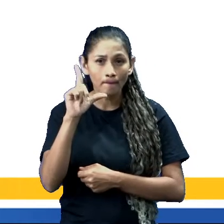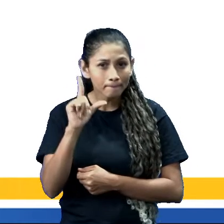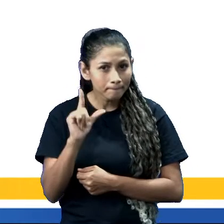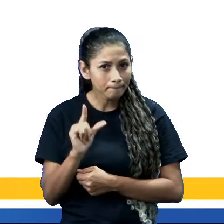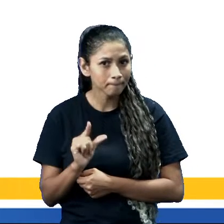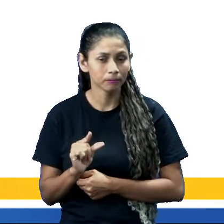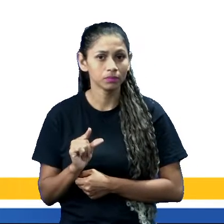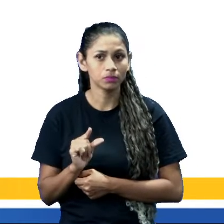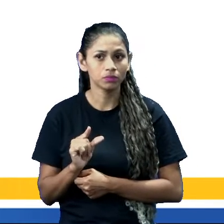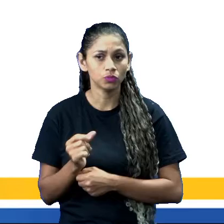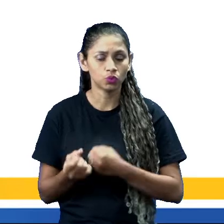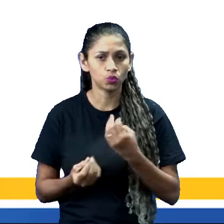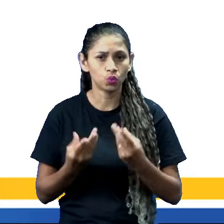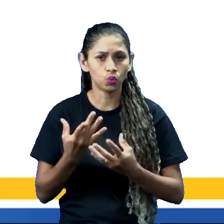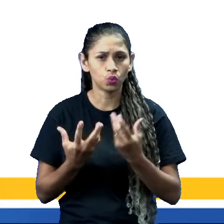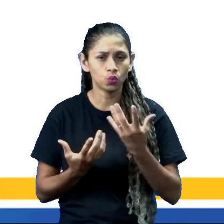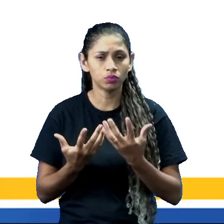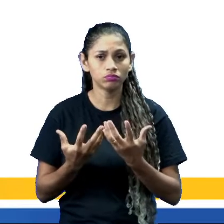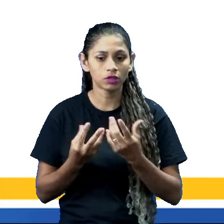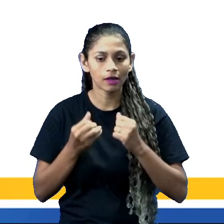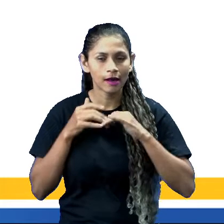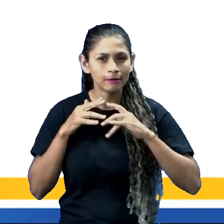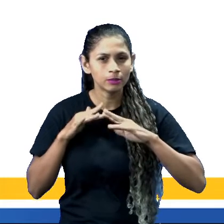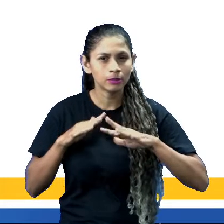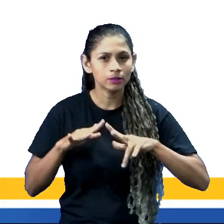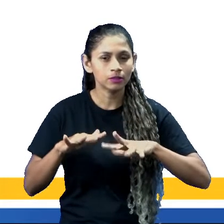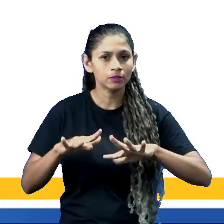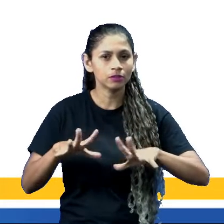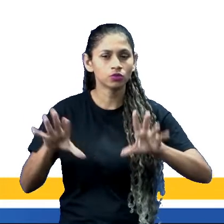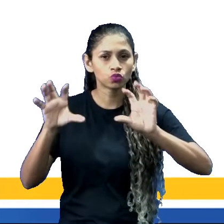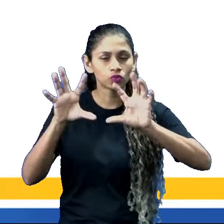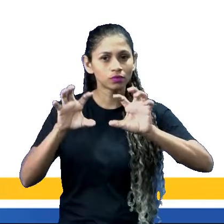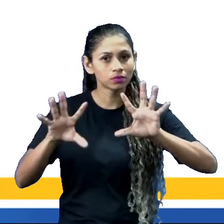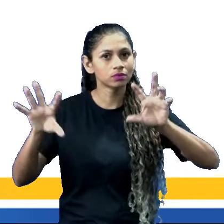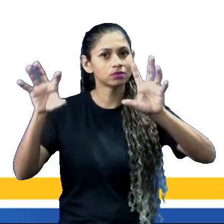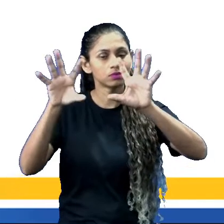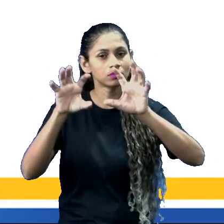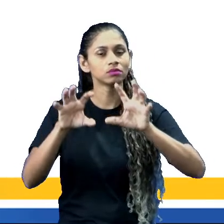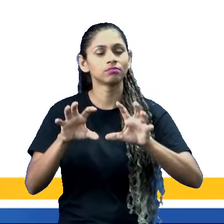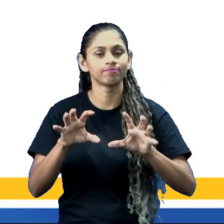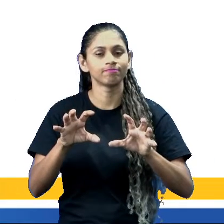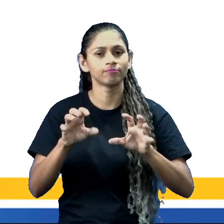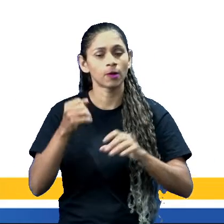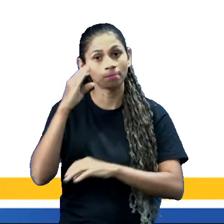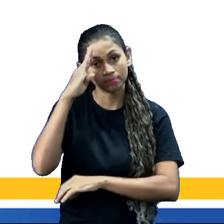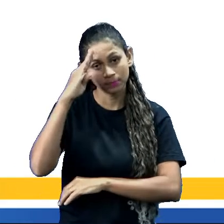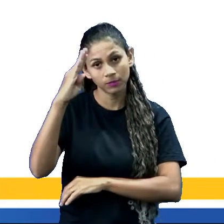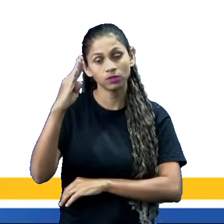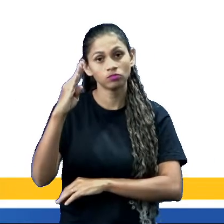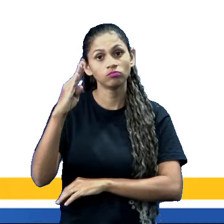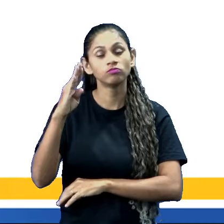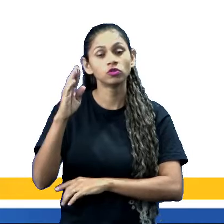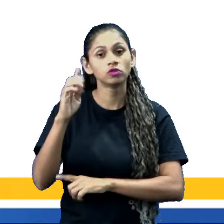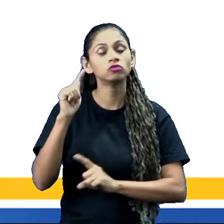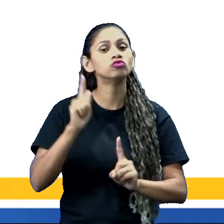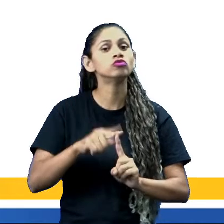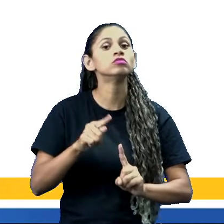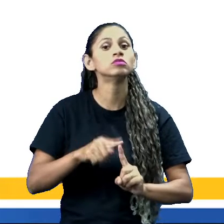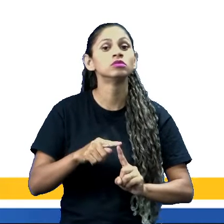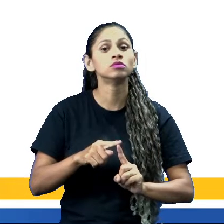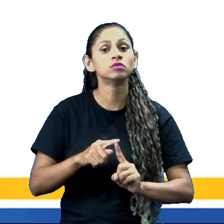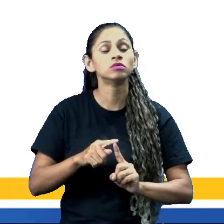de ebulição e ele vai o quê? Ele vai liberar a questão dos gases, né? Então principalmente esse tipo, né,